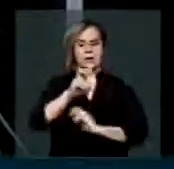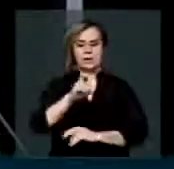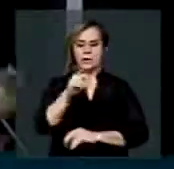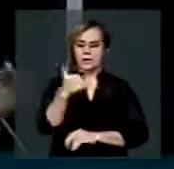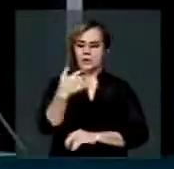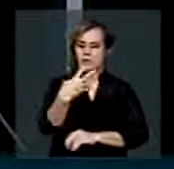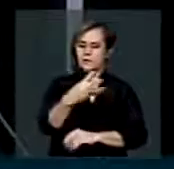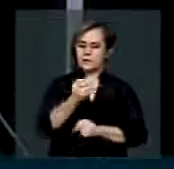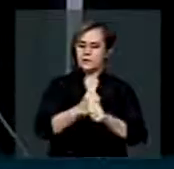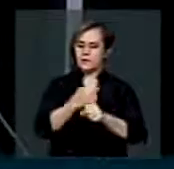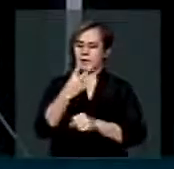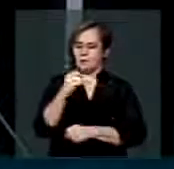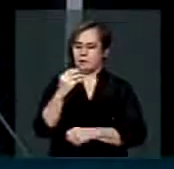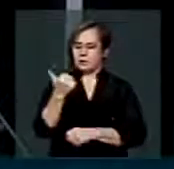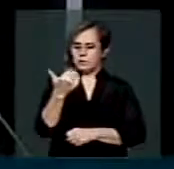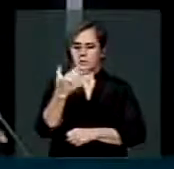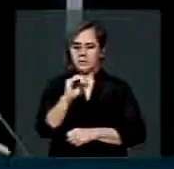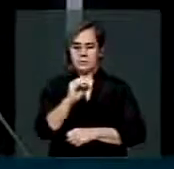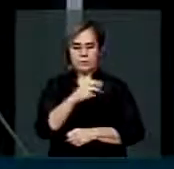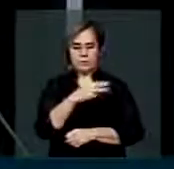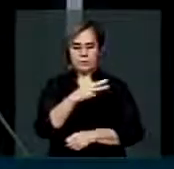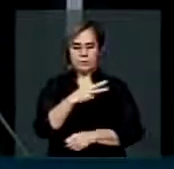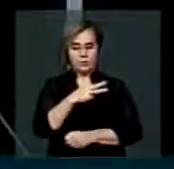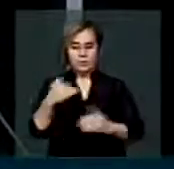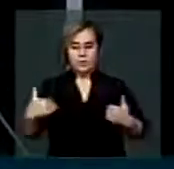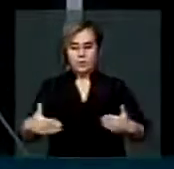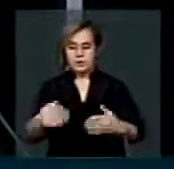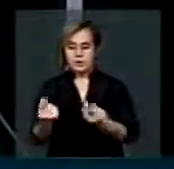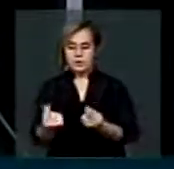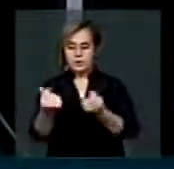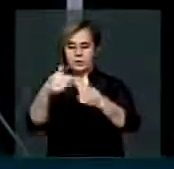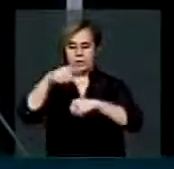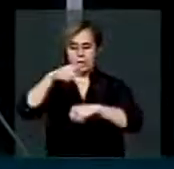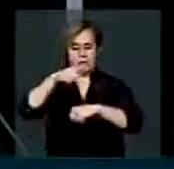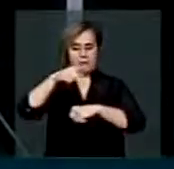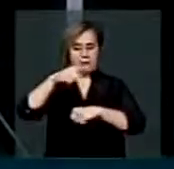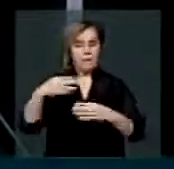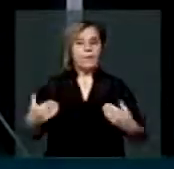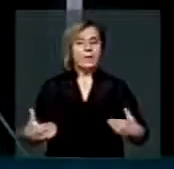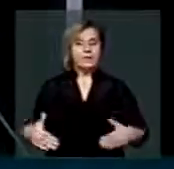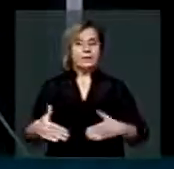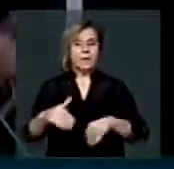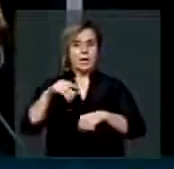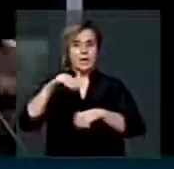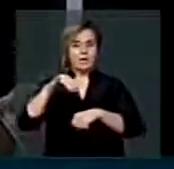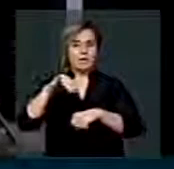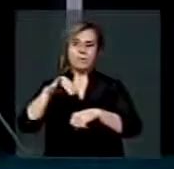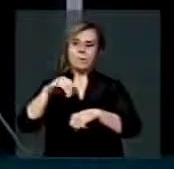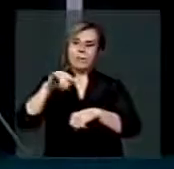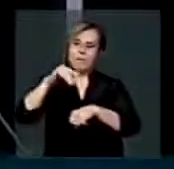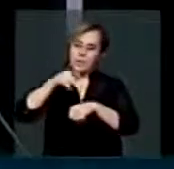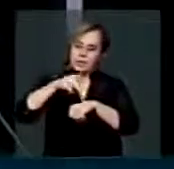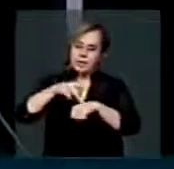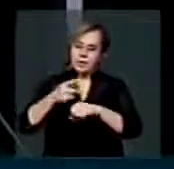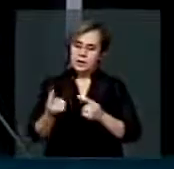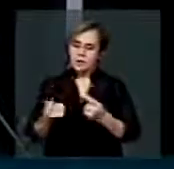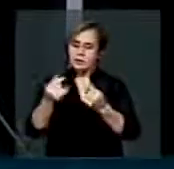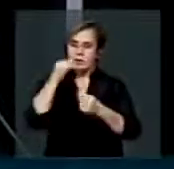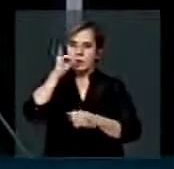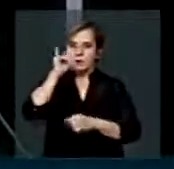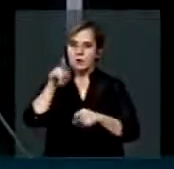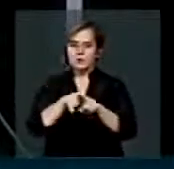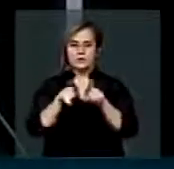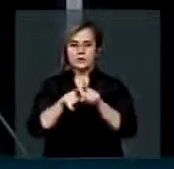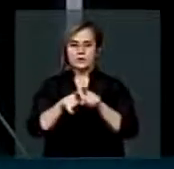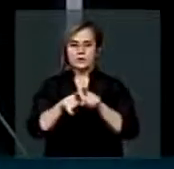514 de 2010 do Ministério de Minas e Energias, que transferiu o alvará de lavra